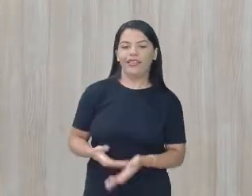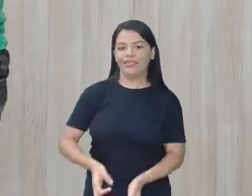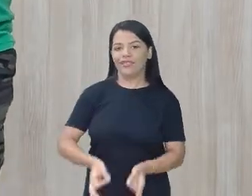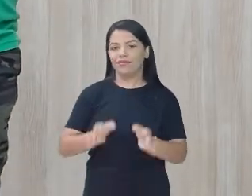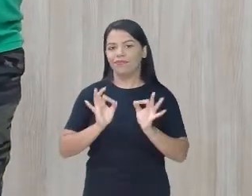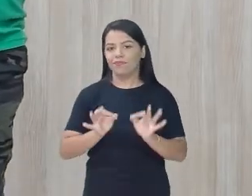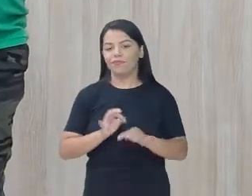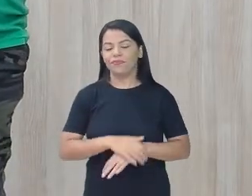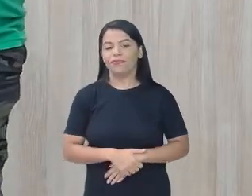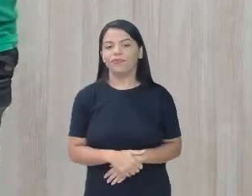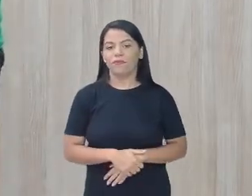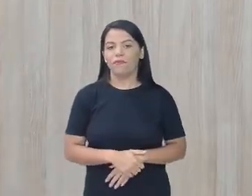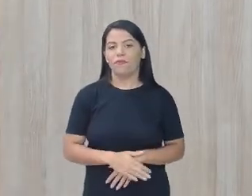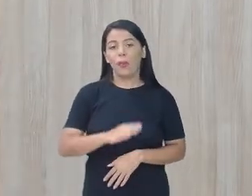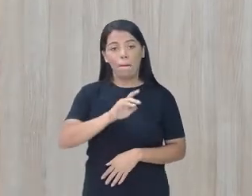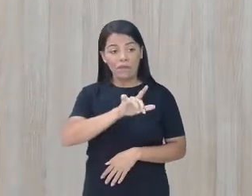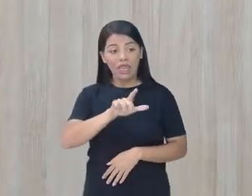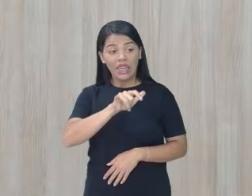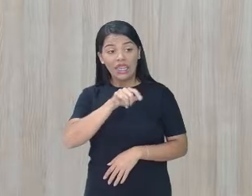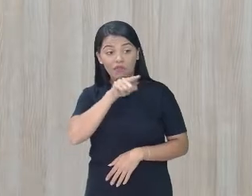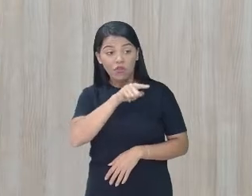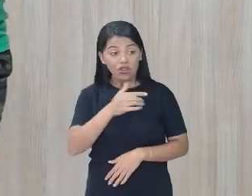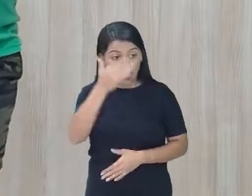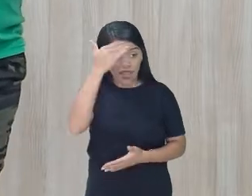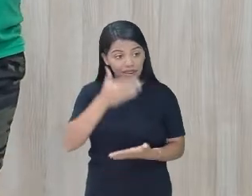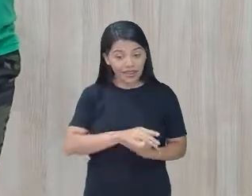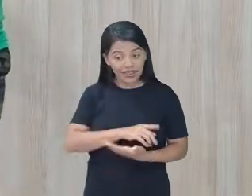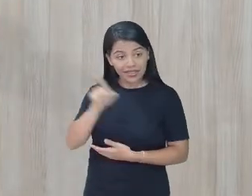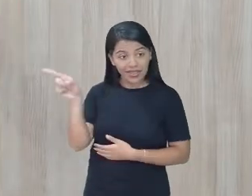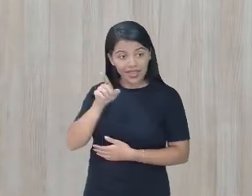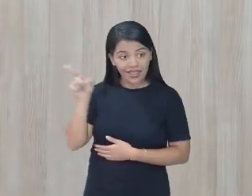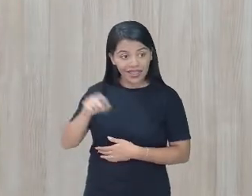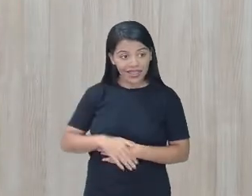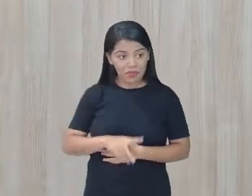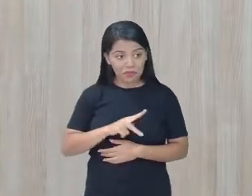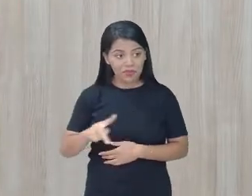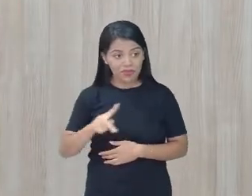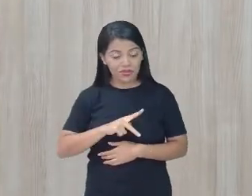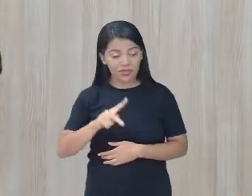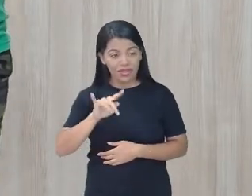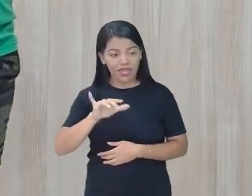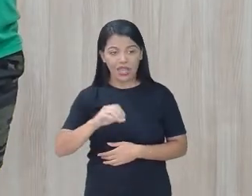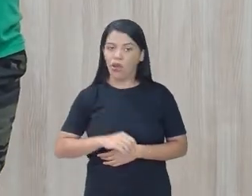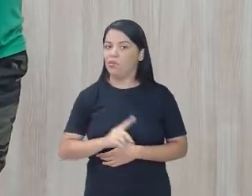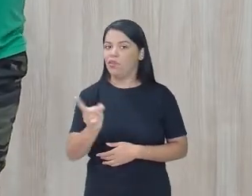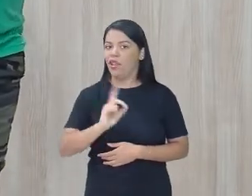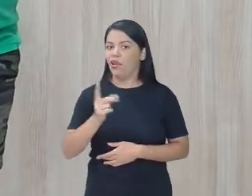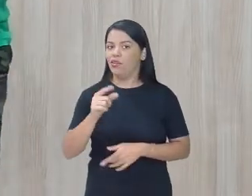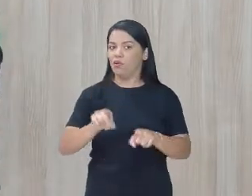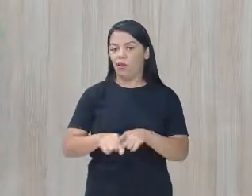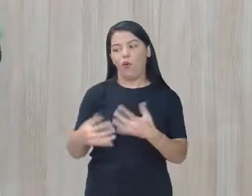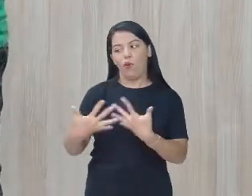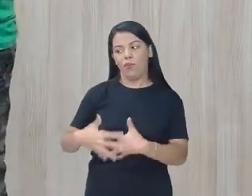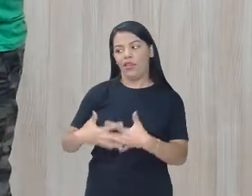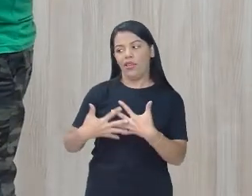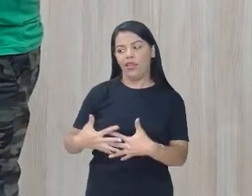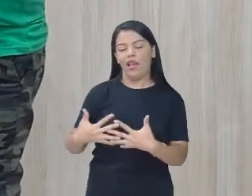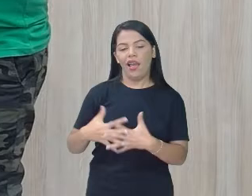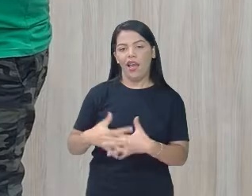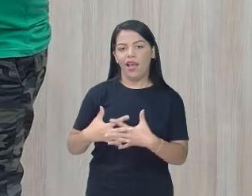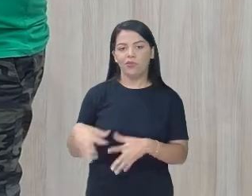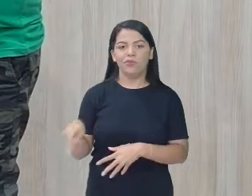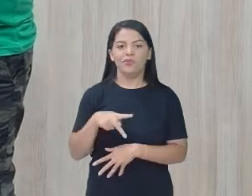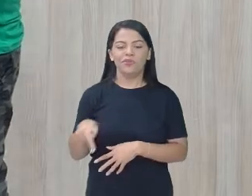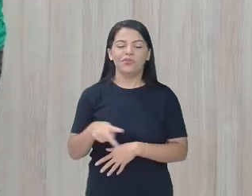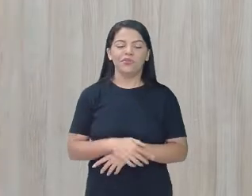E aí, Billy, tu acredita nessa fala da professora aí? Não, a Billy também não. Tá complicado aí, viu, professora? Então, vejam